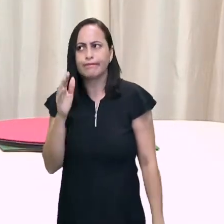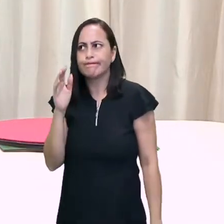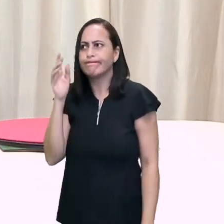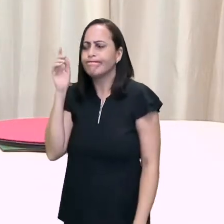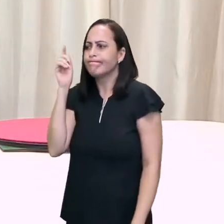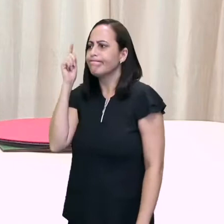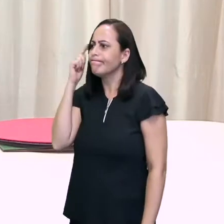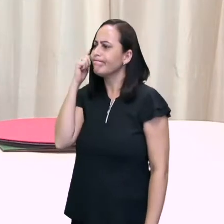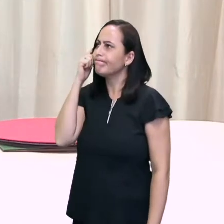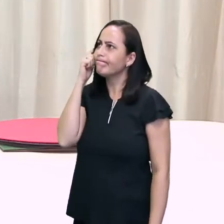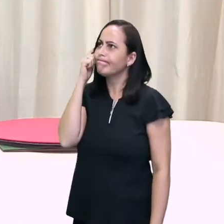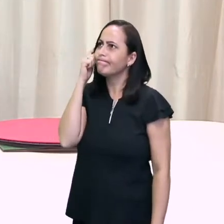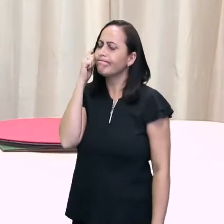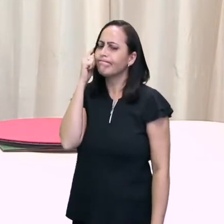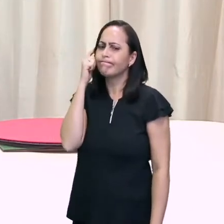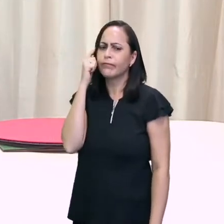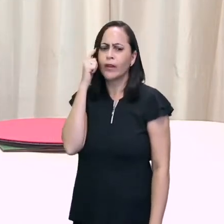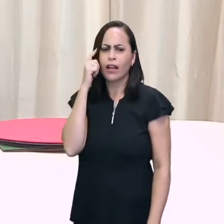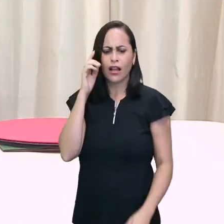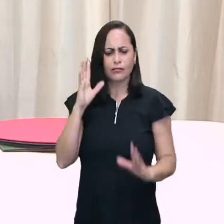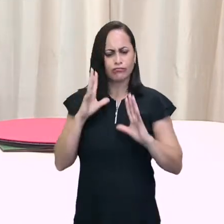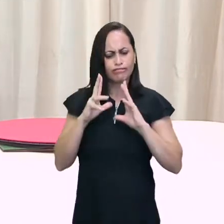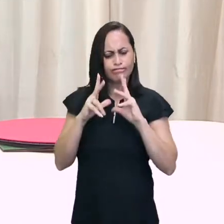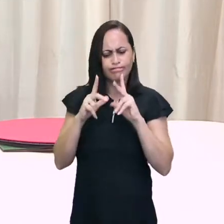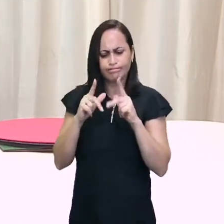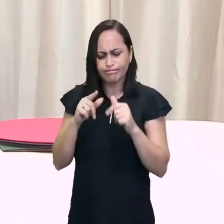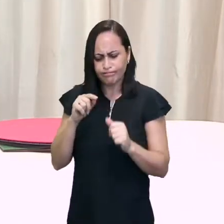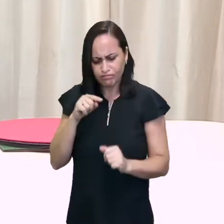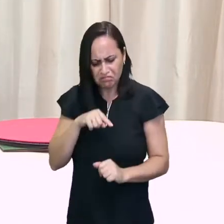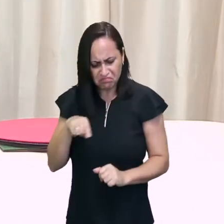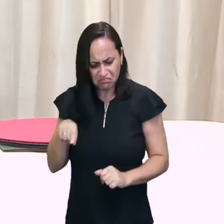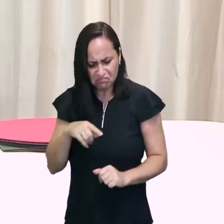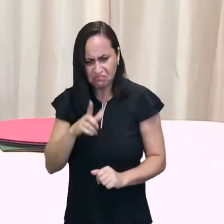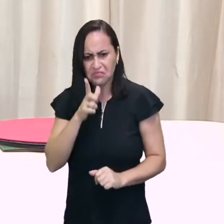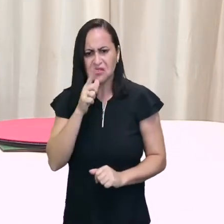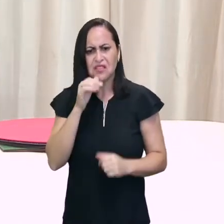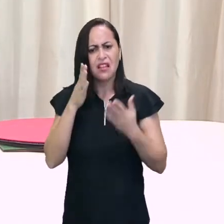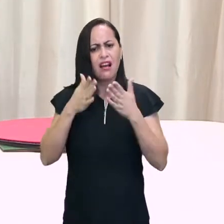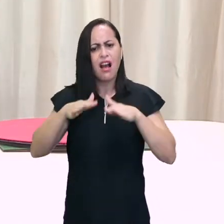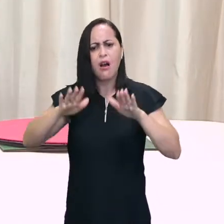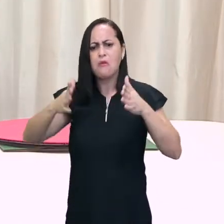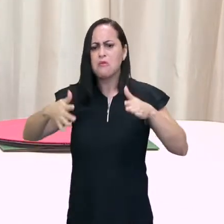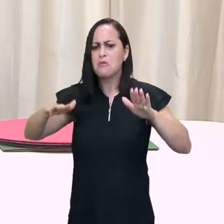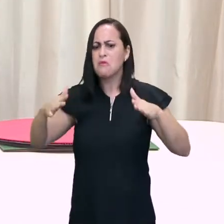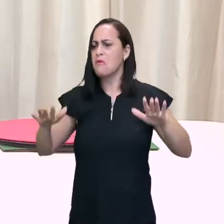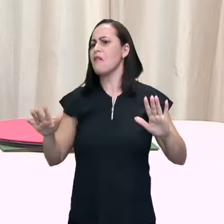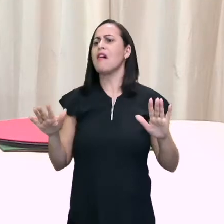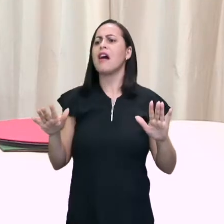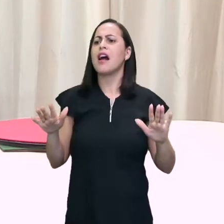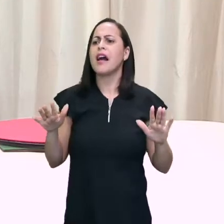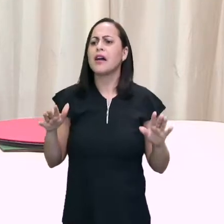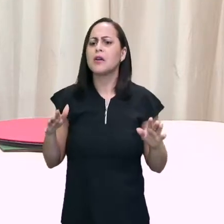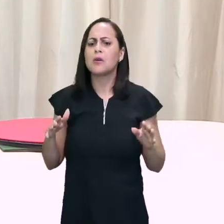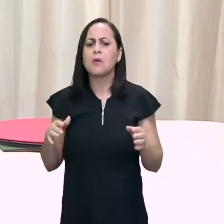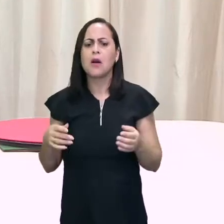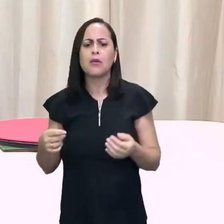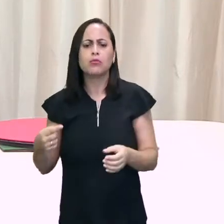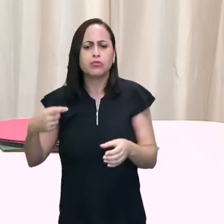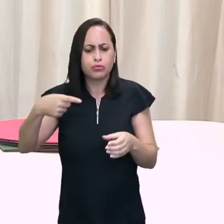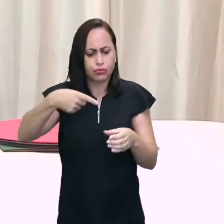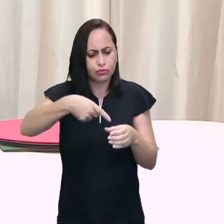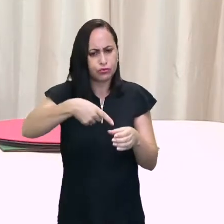pensaram, toda essa água do mar molha as plantas na